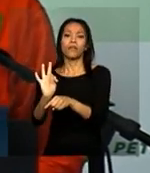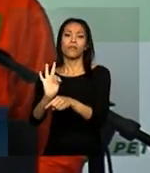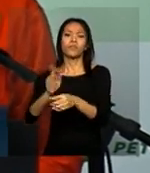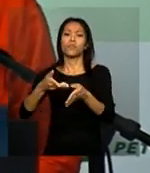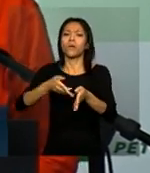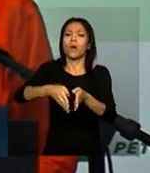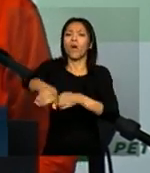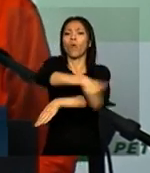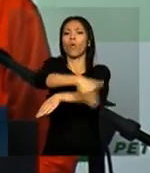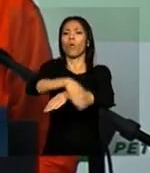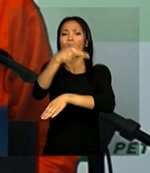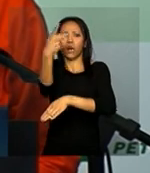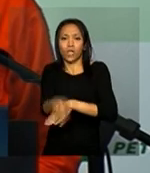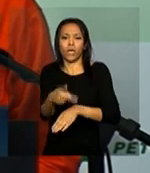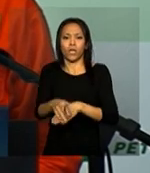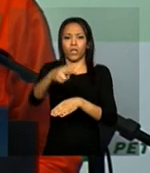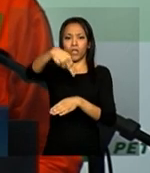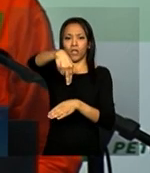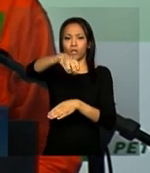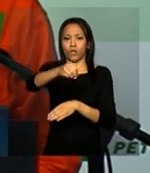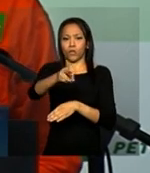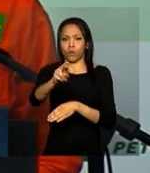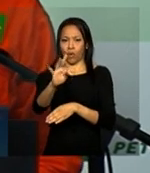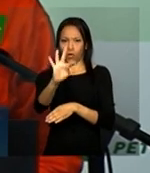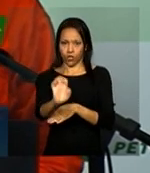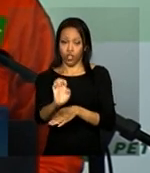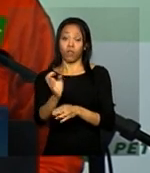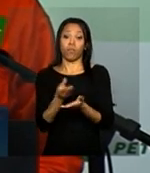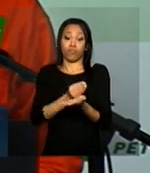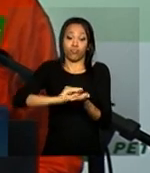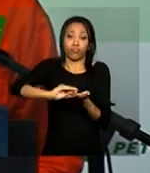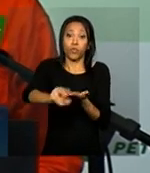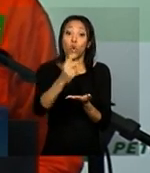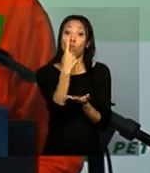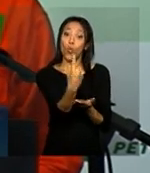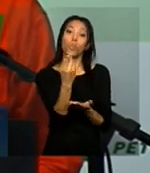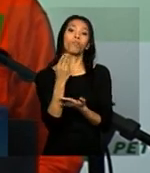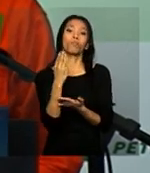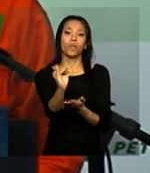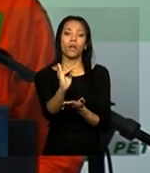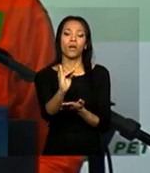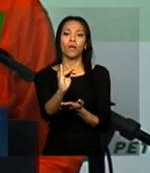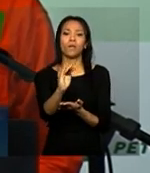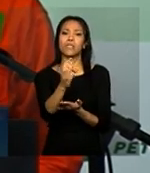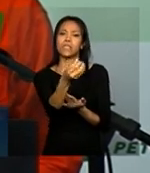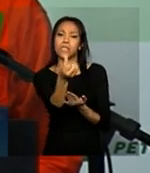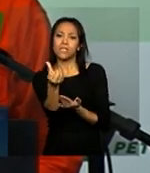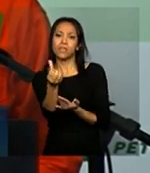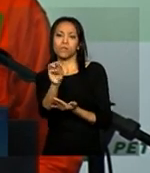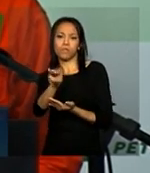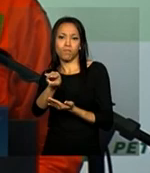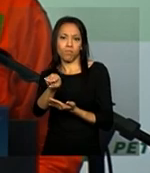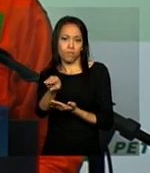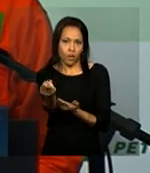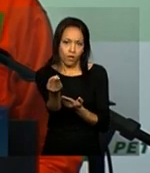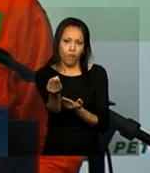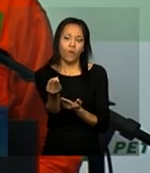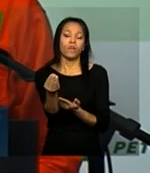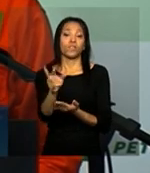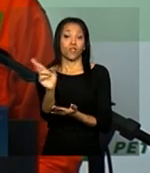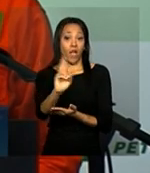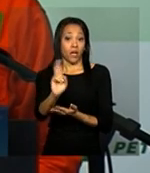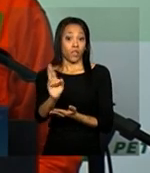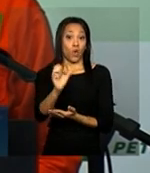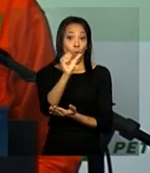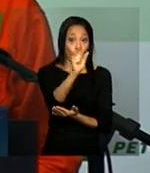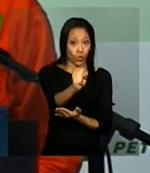Norte, nós vamos colocar 1 bilhão e 606 milhões de reais, sendo que